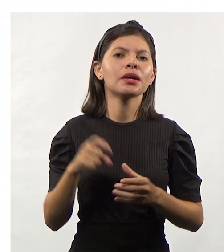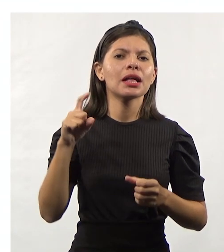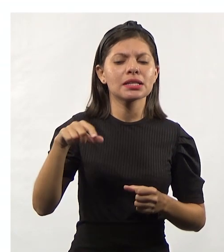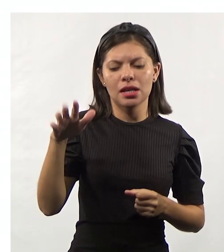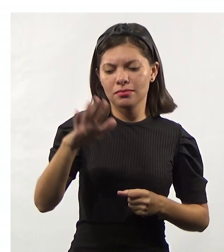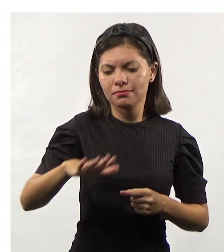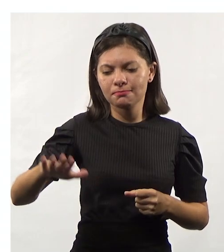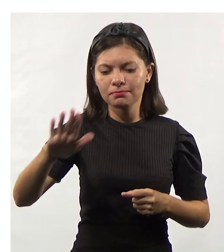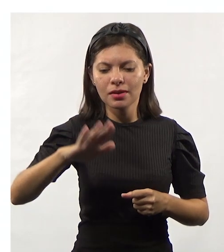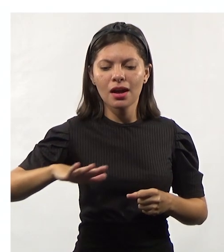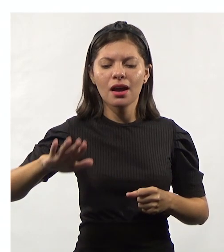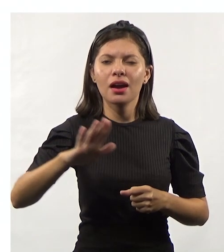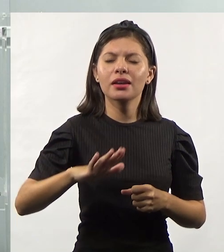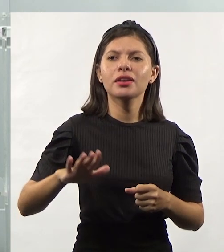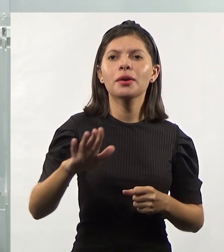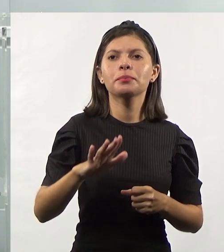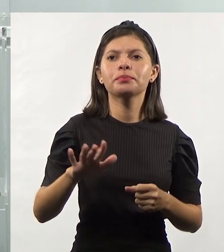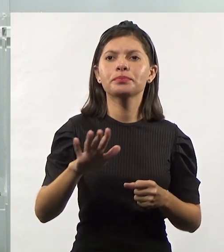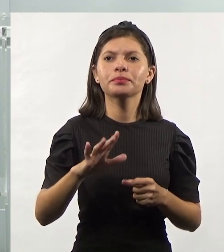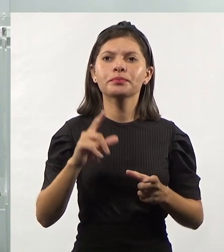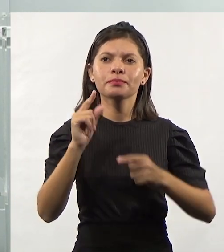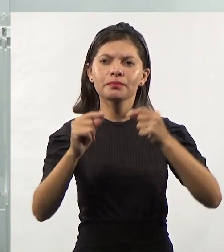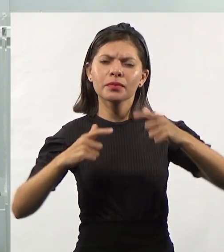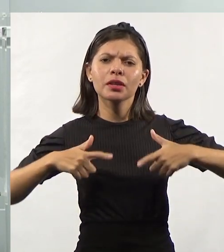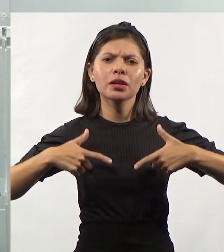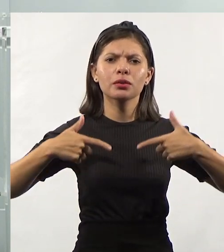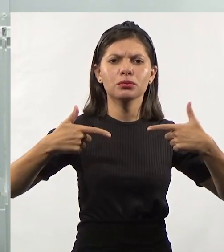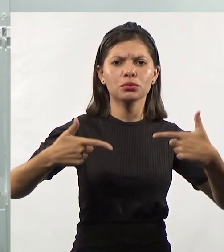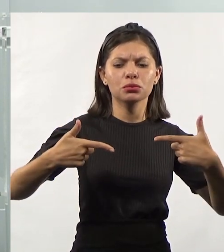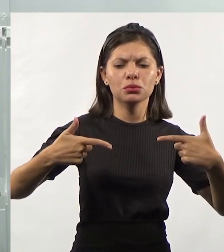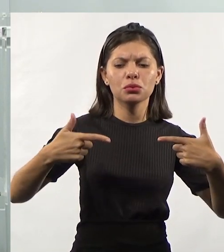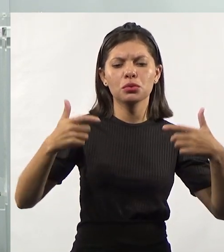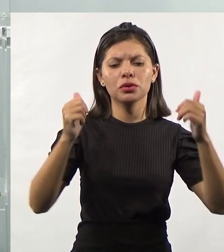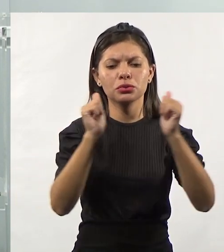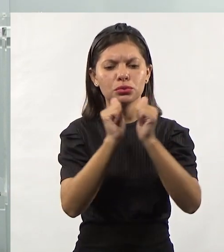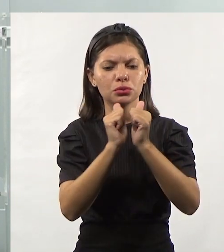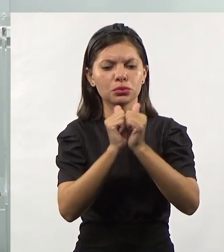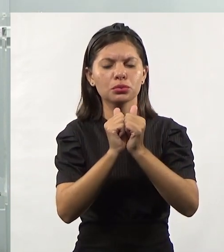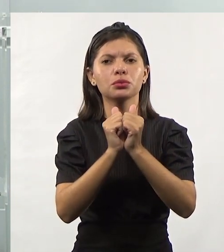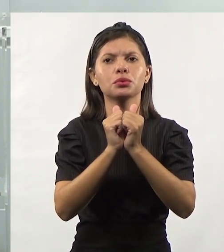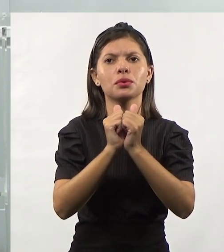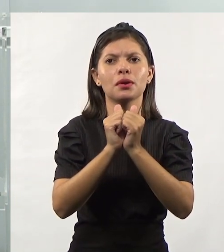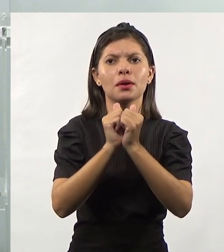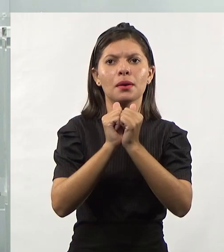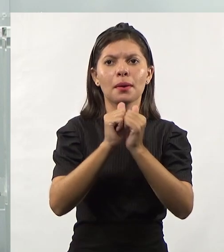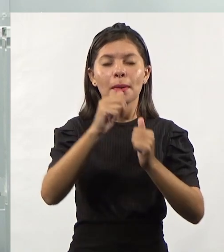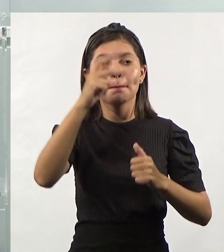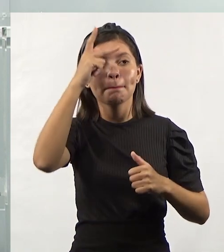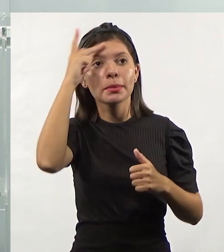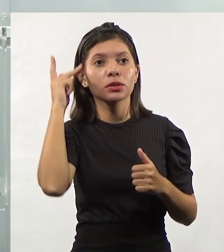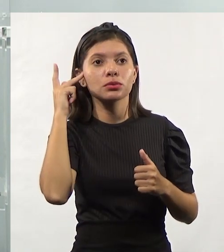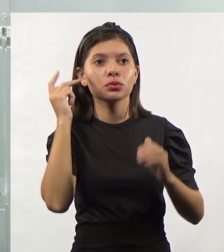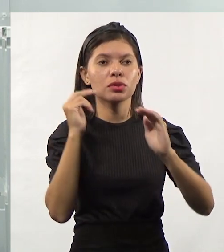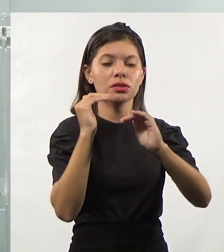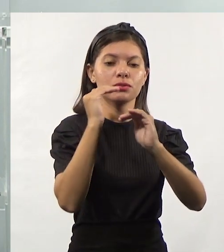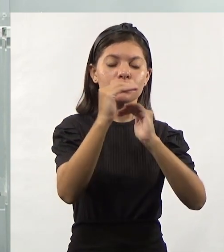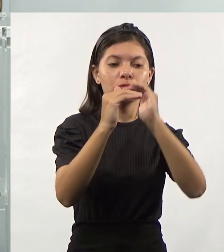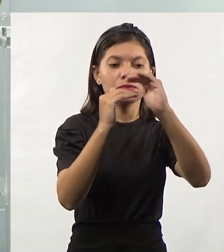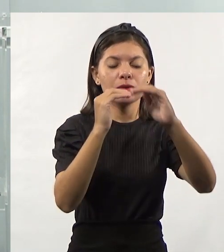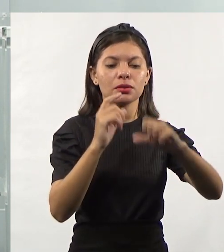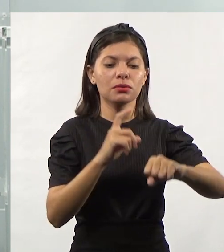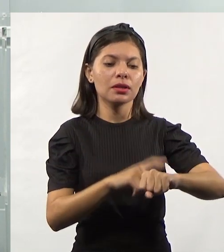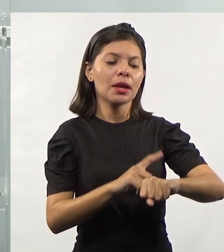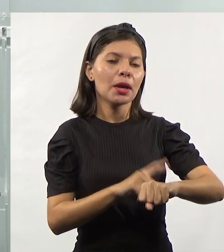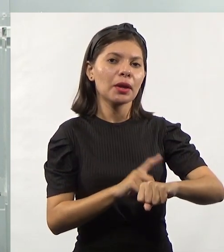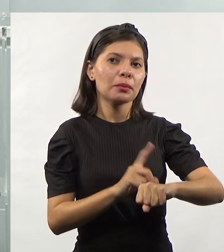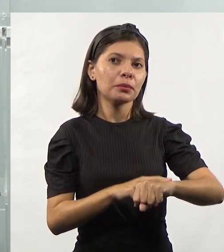Essa área, essa função que atua com as pessoas, que foi desenvolvendo ao longo do tempo até chegar a